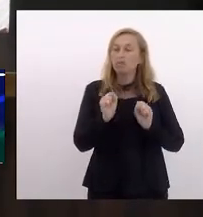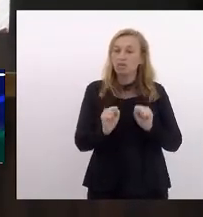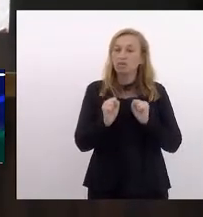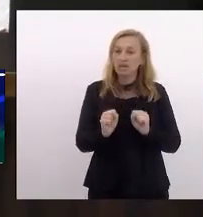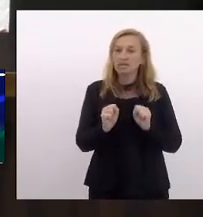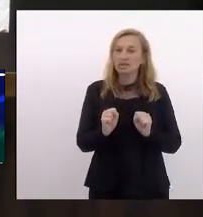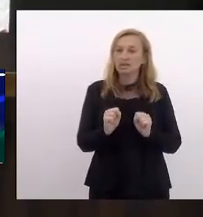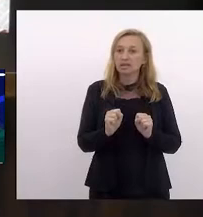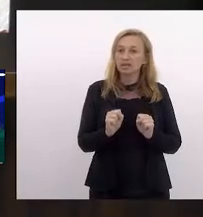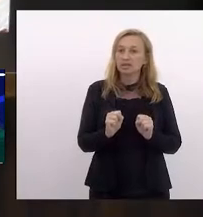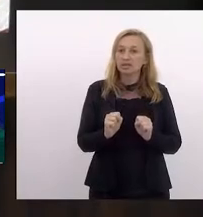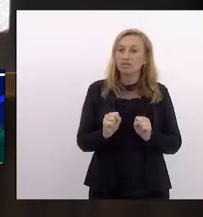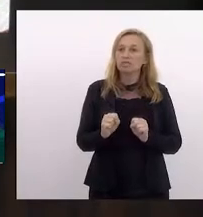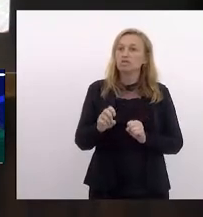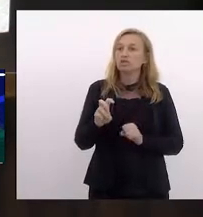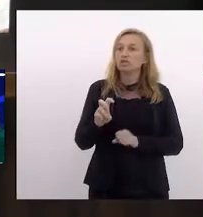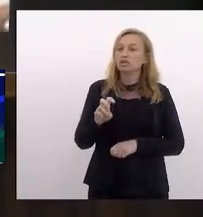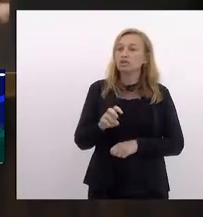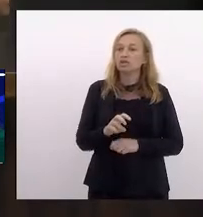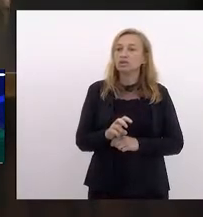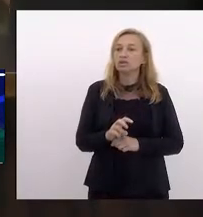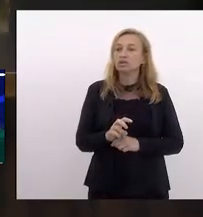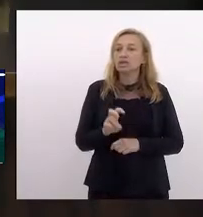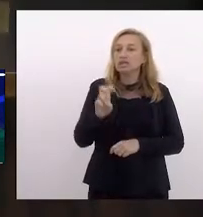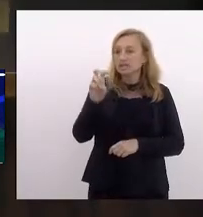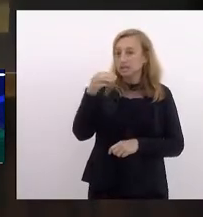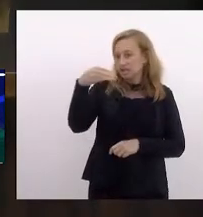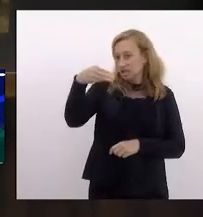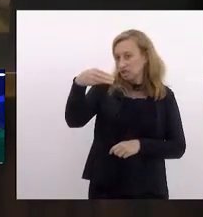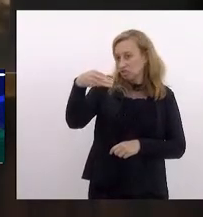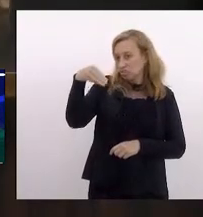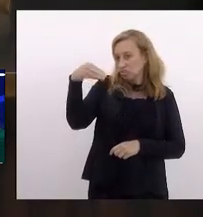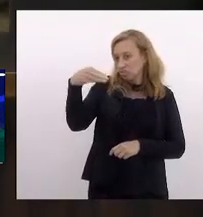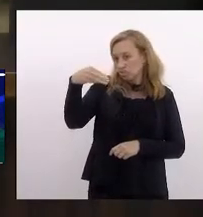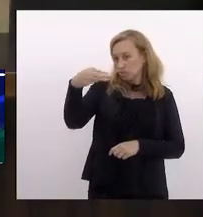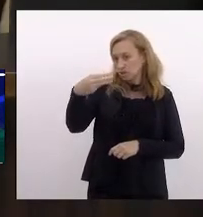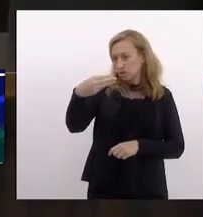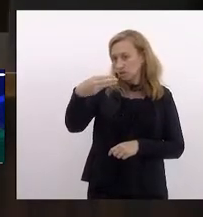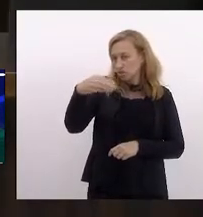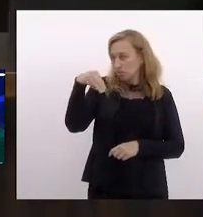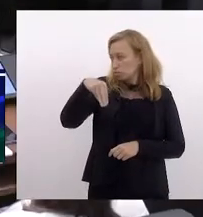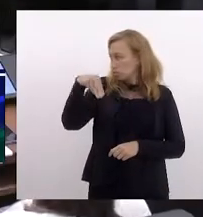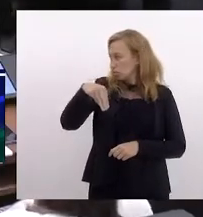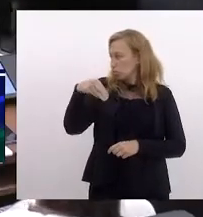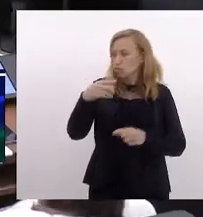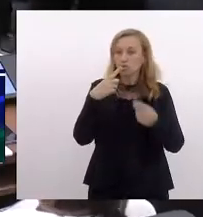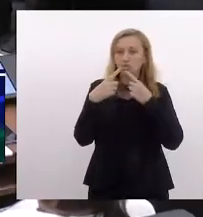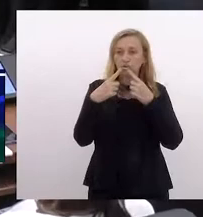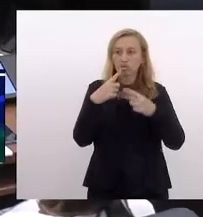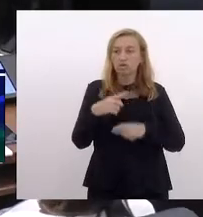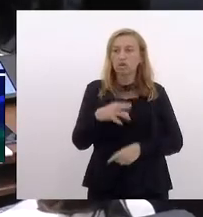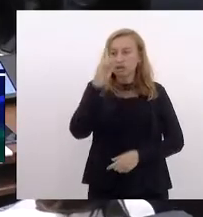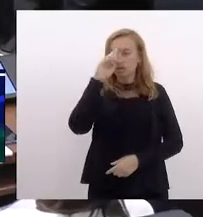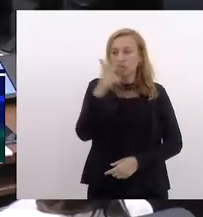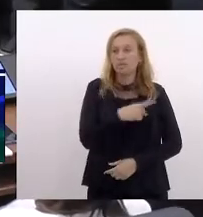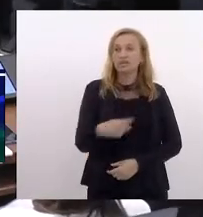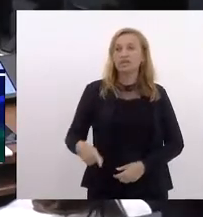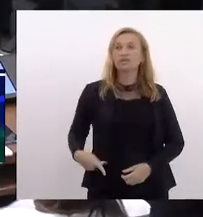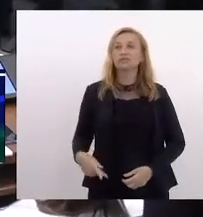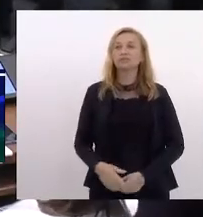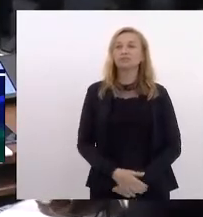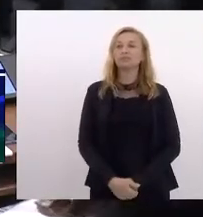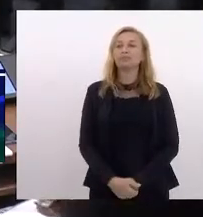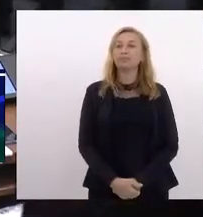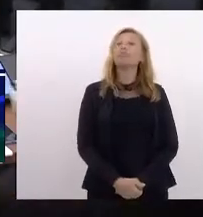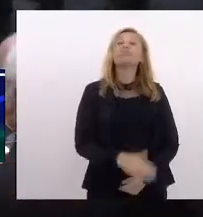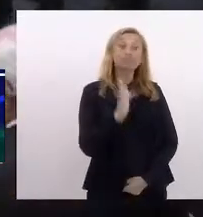gente pudesse fazer essa discussão no mapa 3 minutos o presidente é